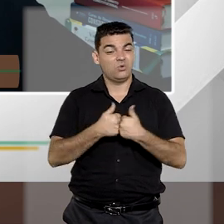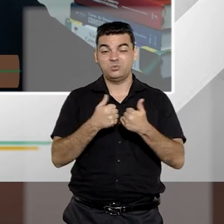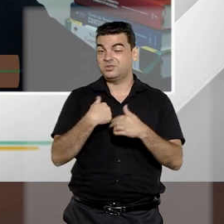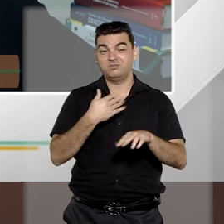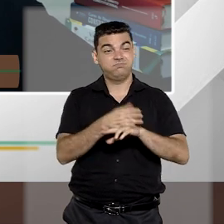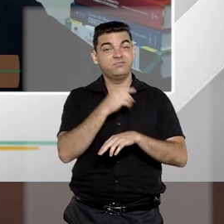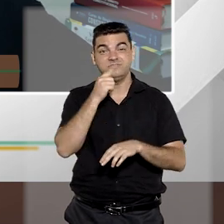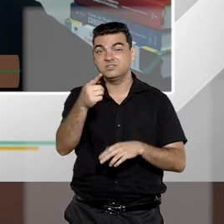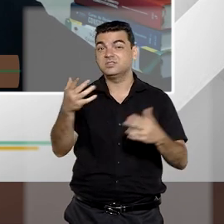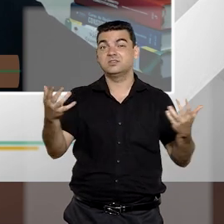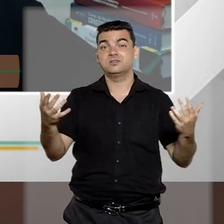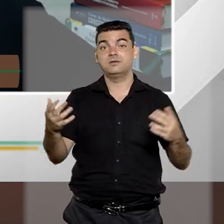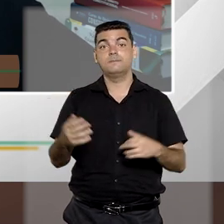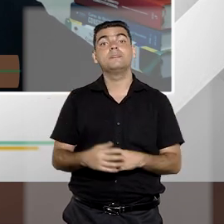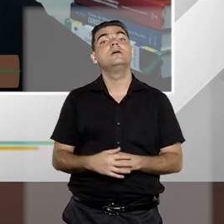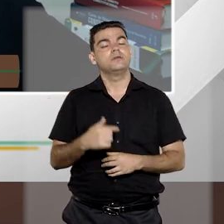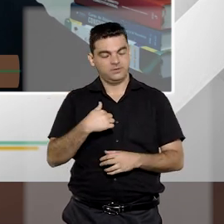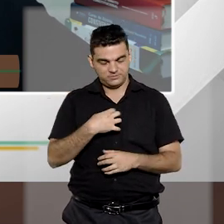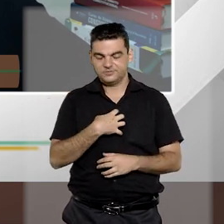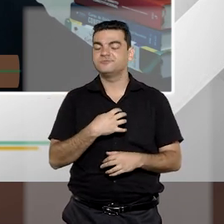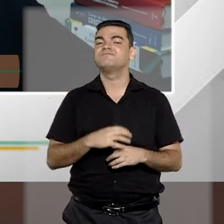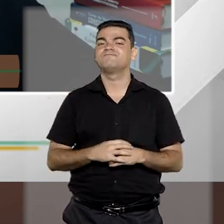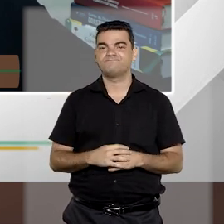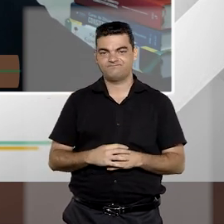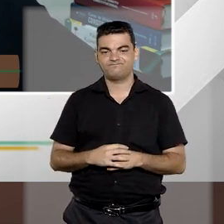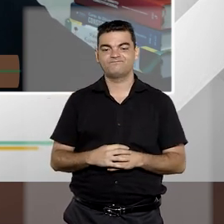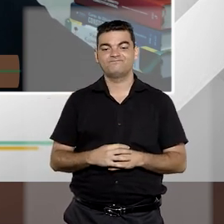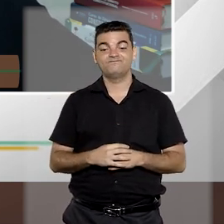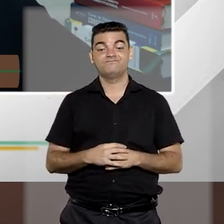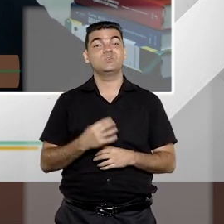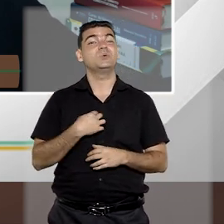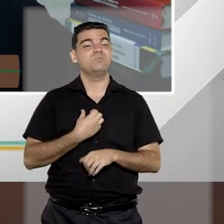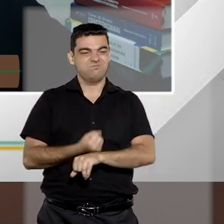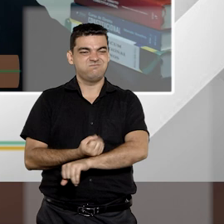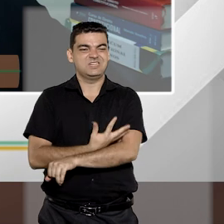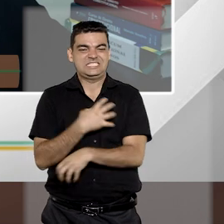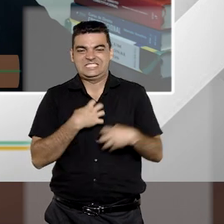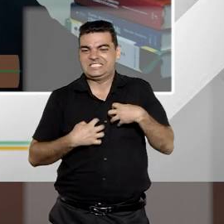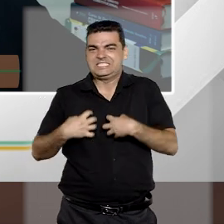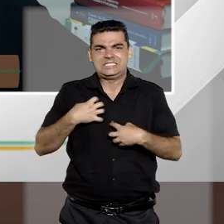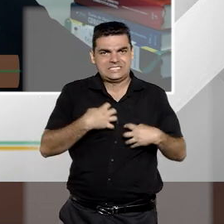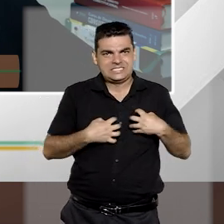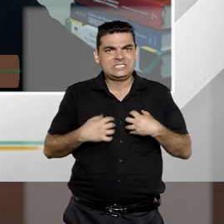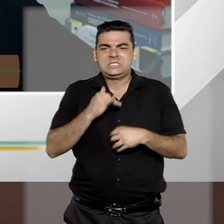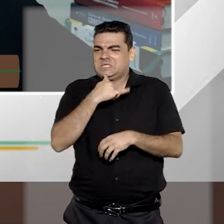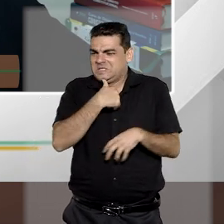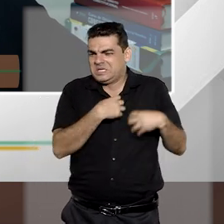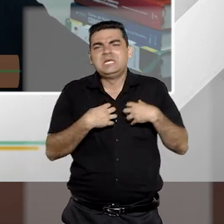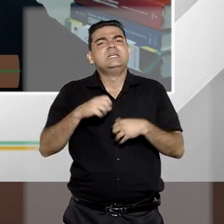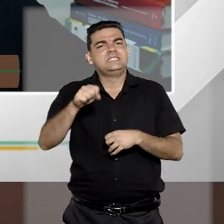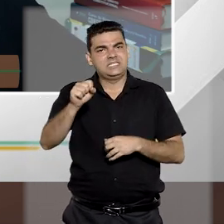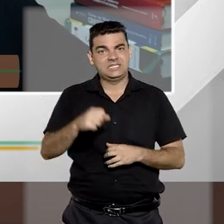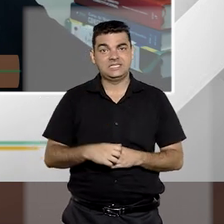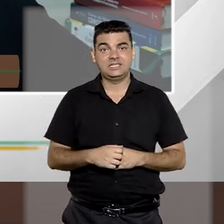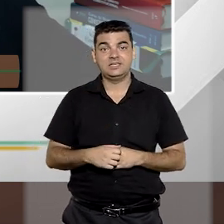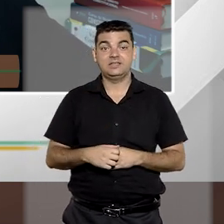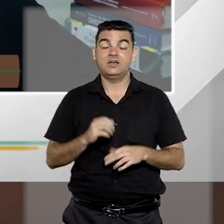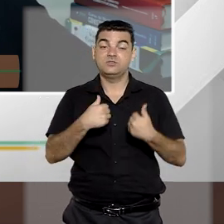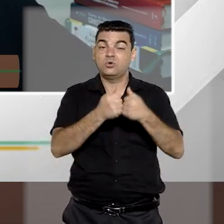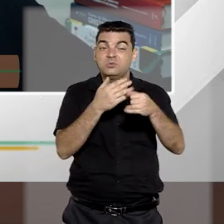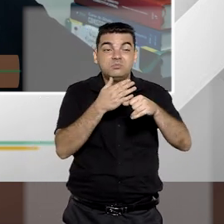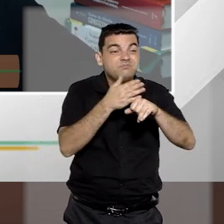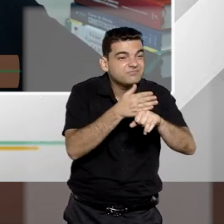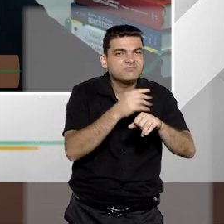Então, só quem vive na pele a realidade da pessoa com deficiência sabe o tamanho do abalo moral, do abalo psicológico que é você, muitas das vezes,